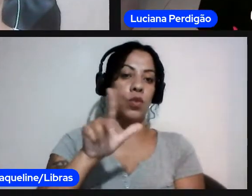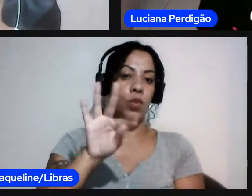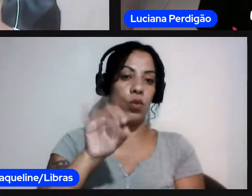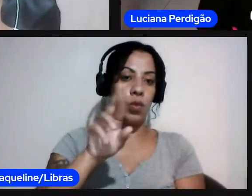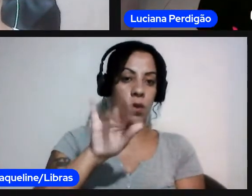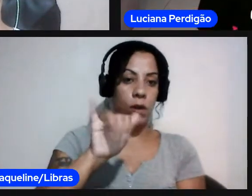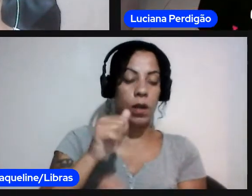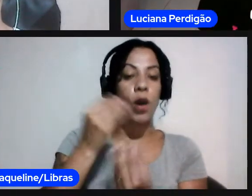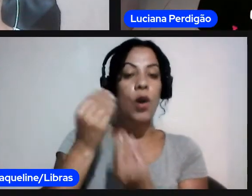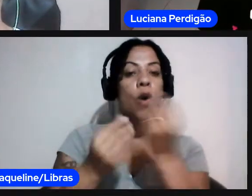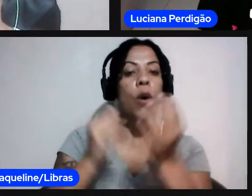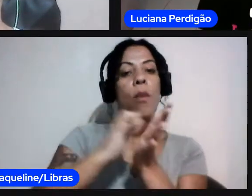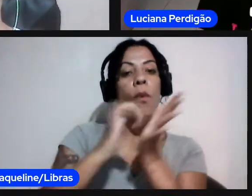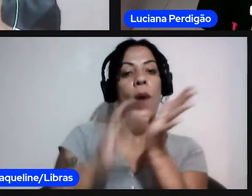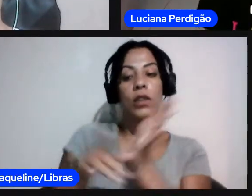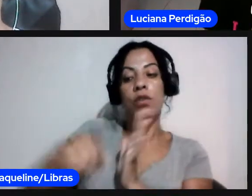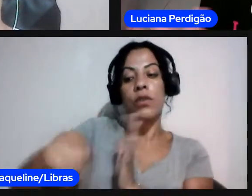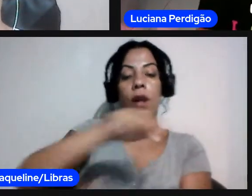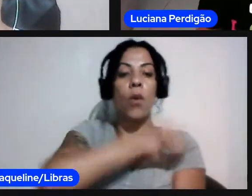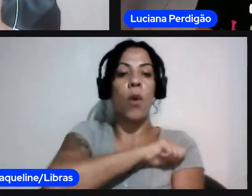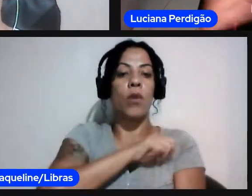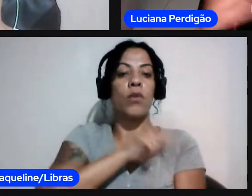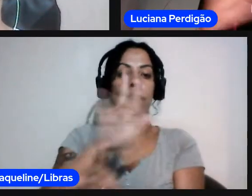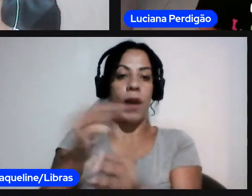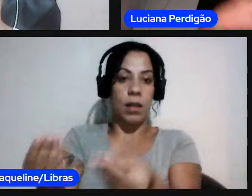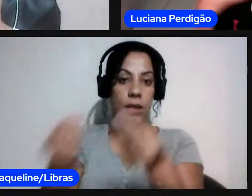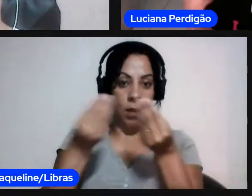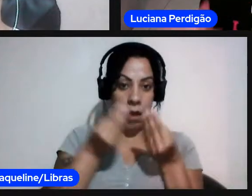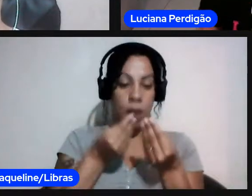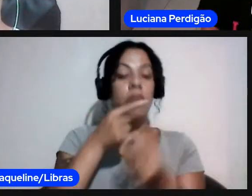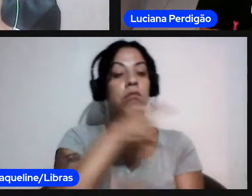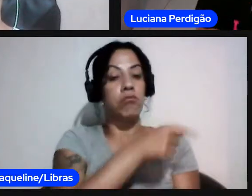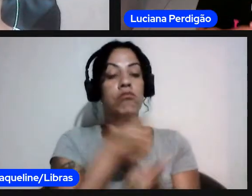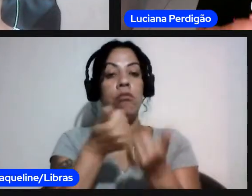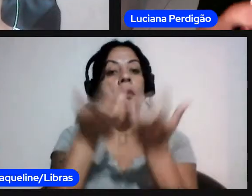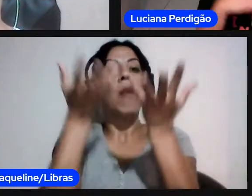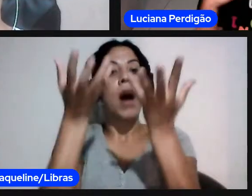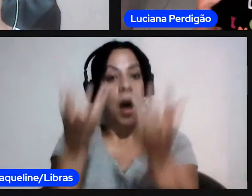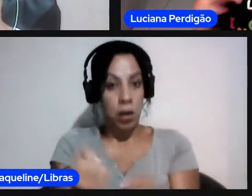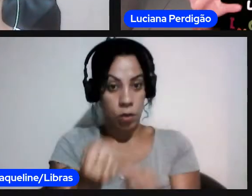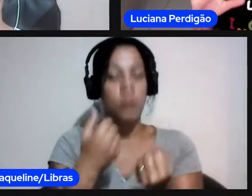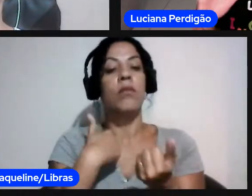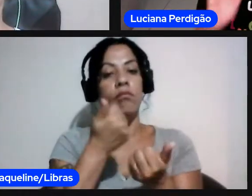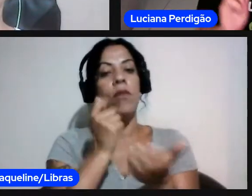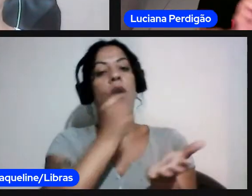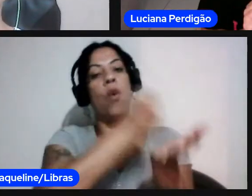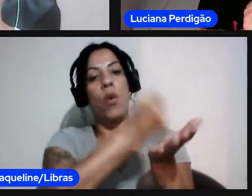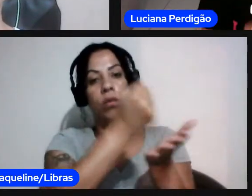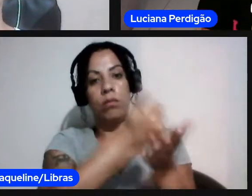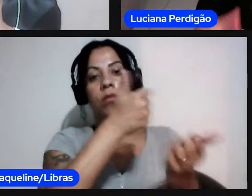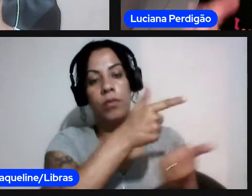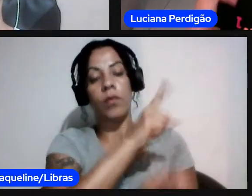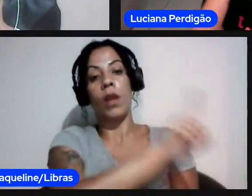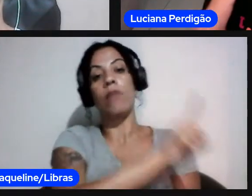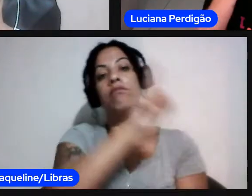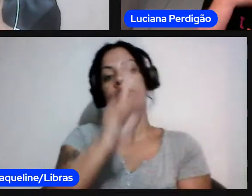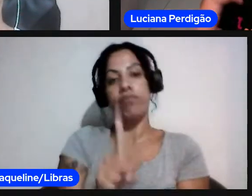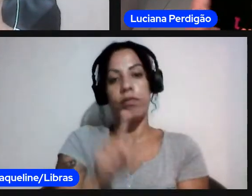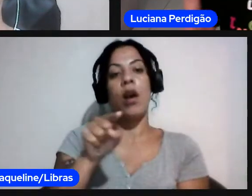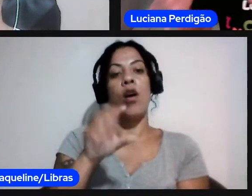que os alunos vão entregar. Aí ele topou, contratei, e aí ele foi o consultor.